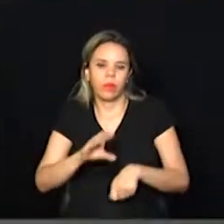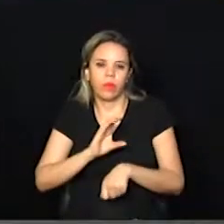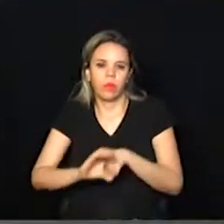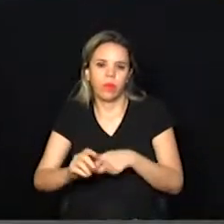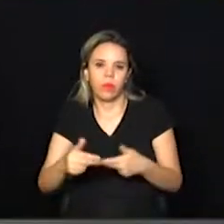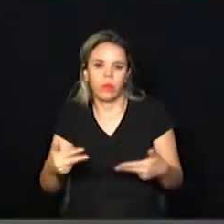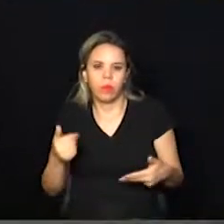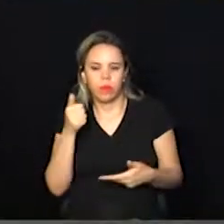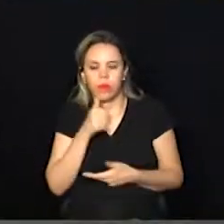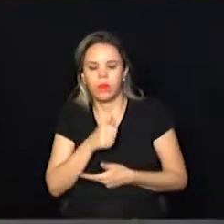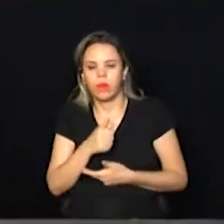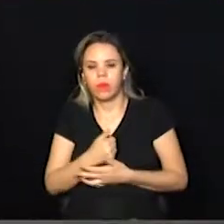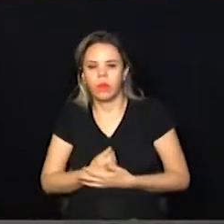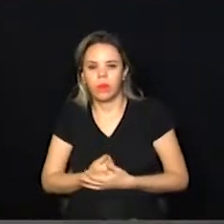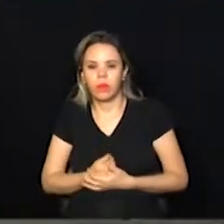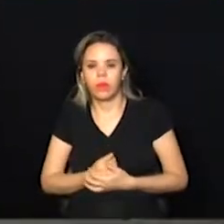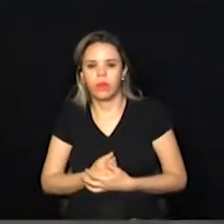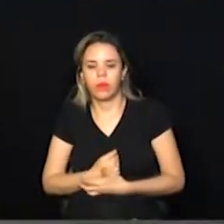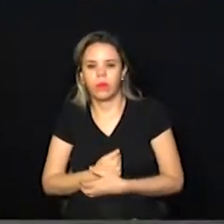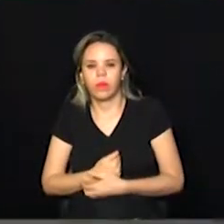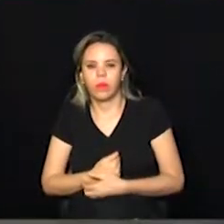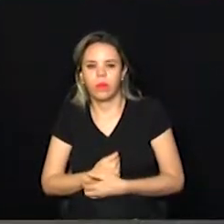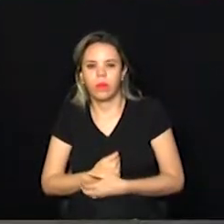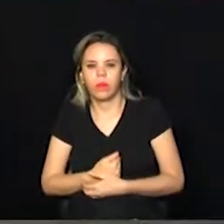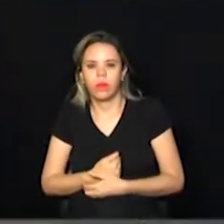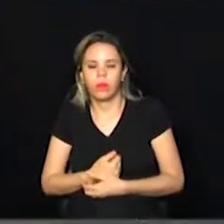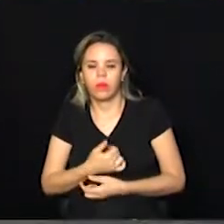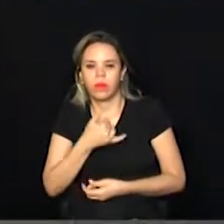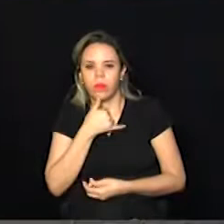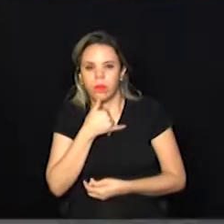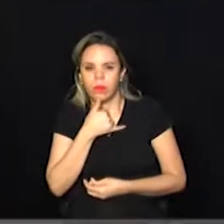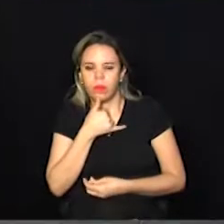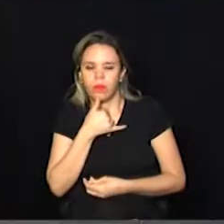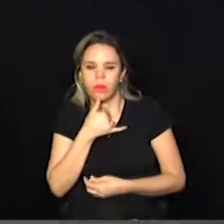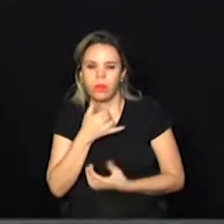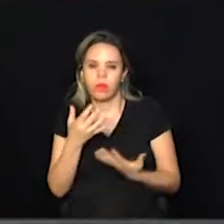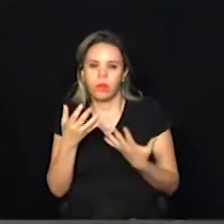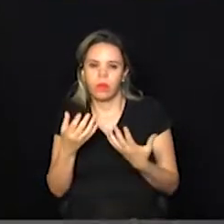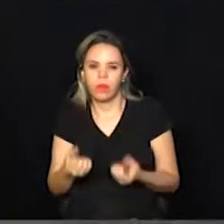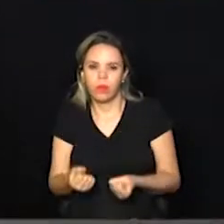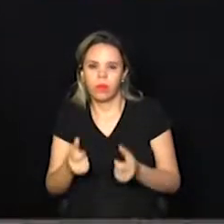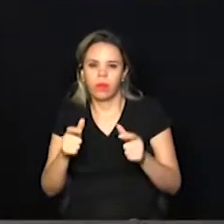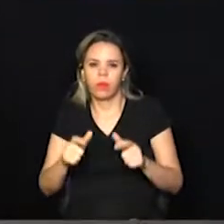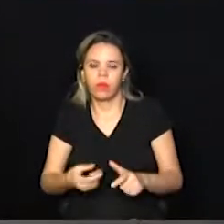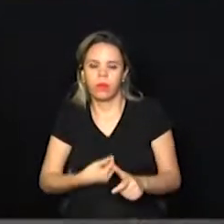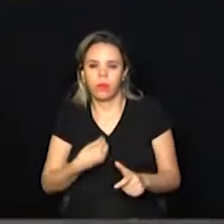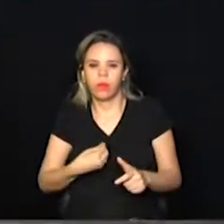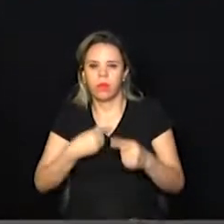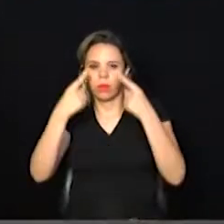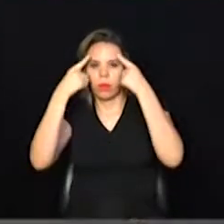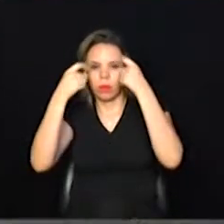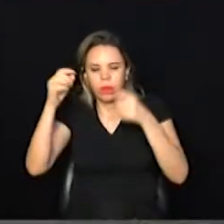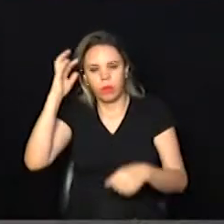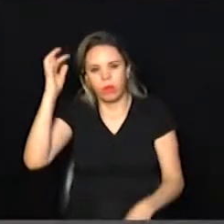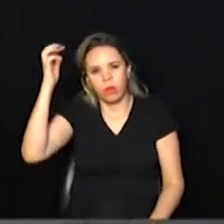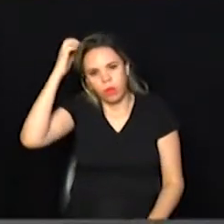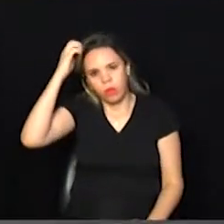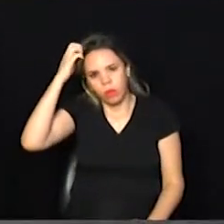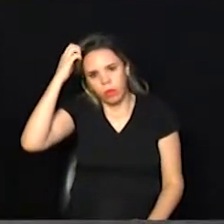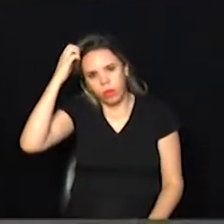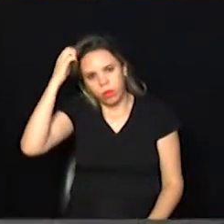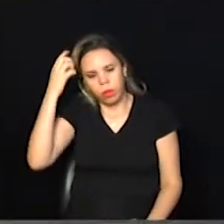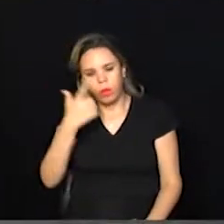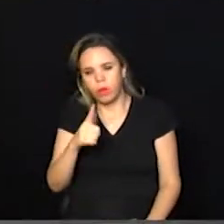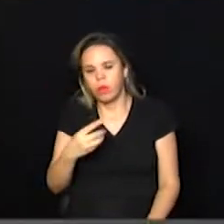são as mulheres que, infelizmente, se submetem a um ambiente violento porque imaginam que não tem como sair